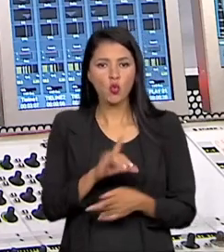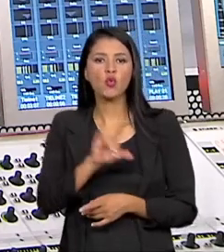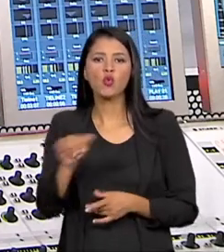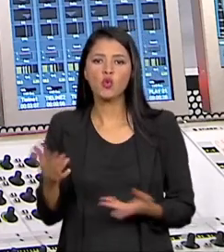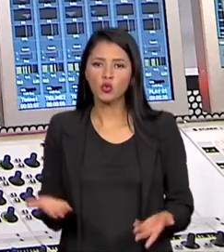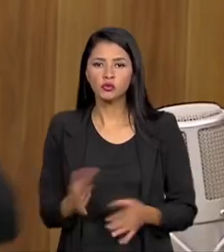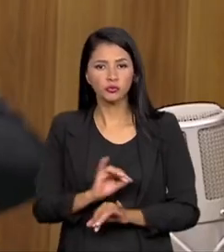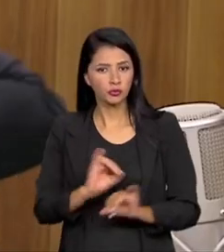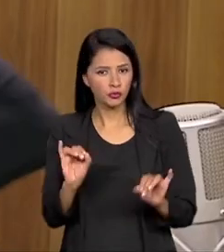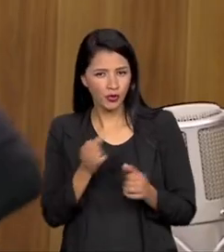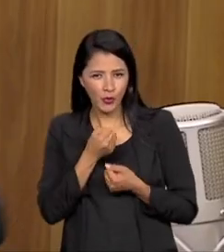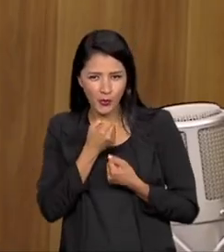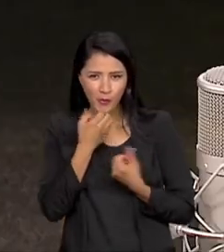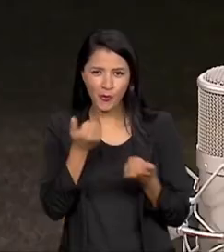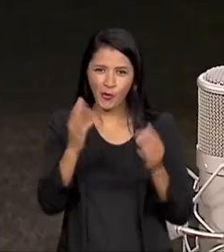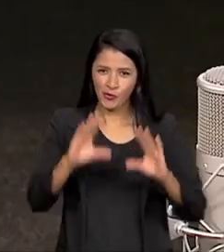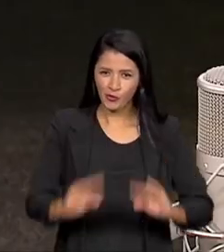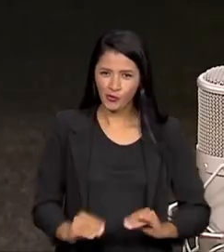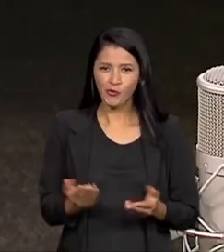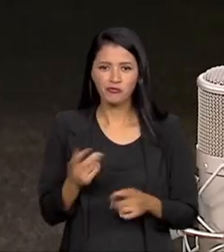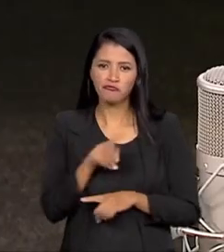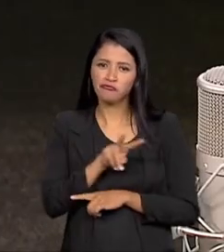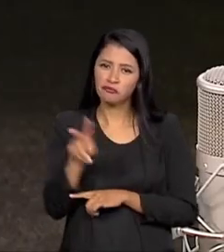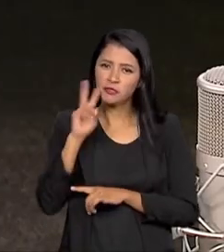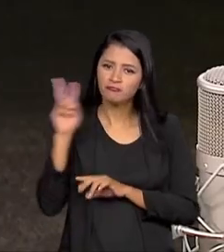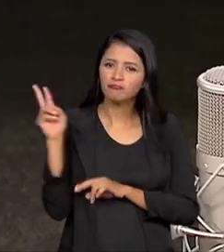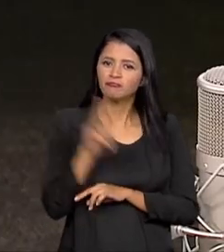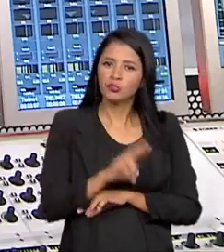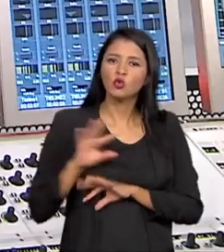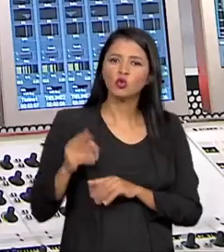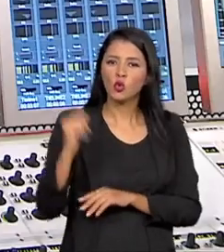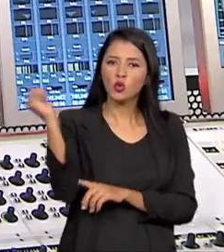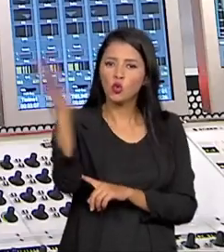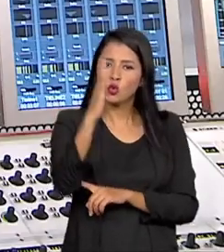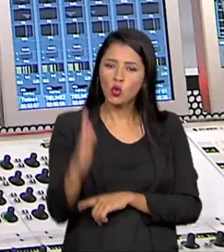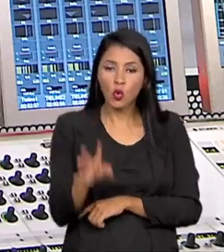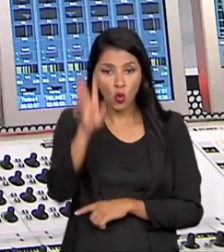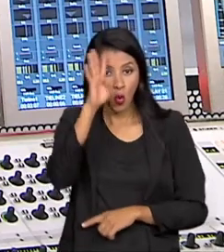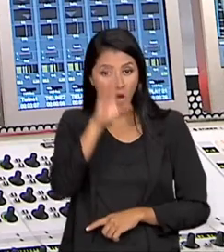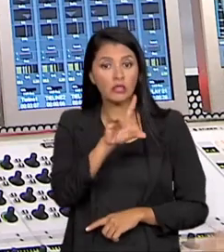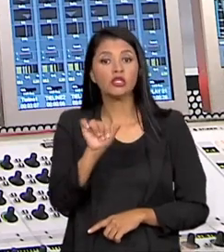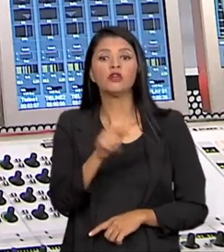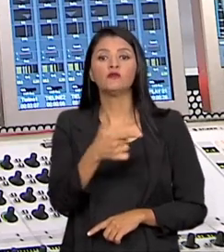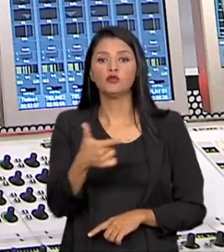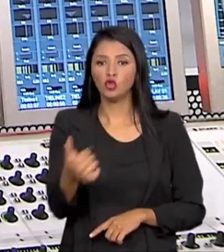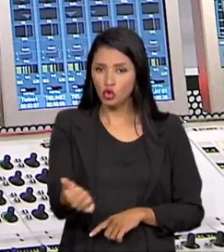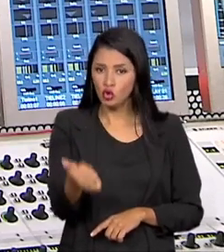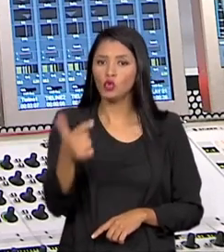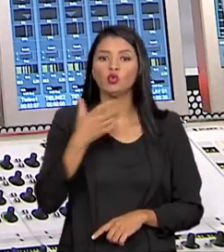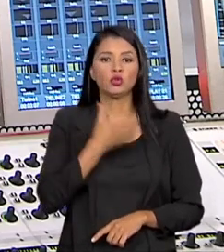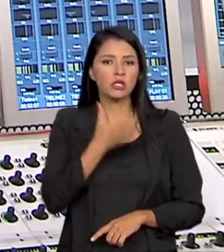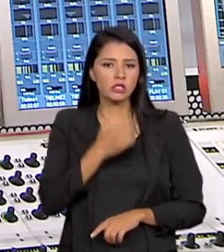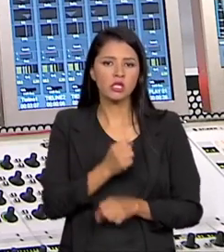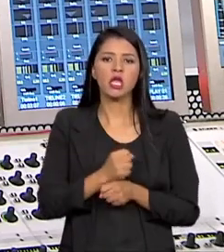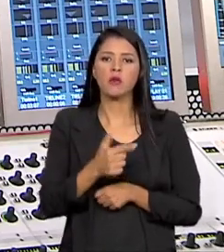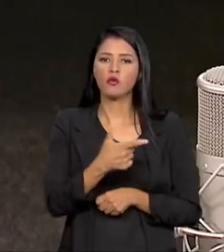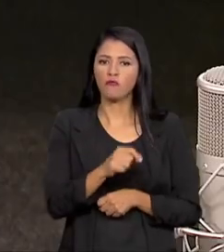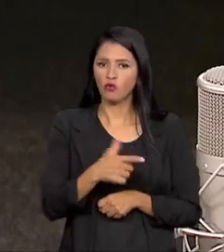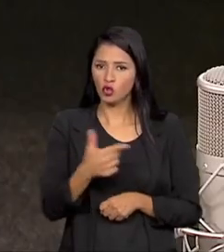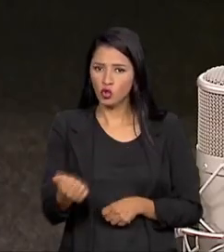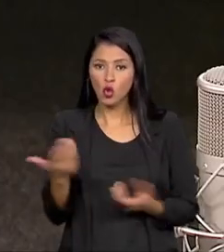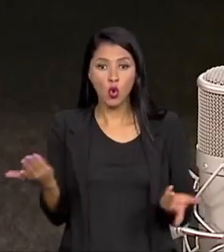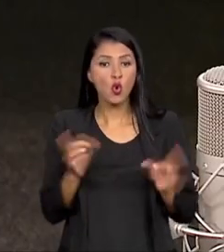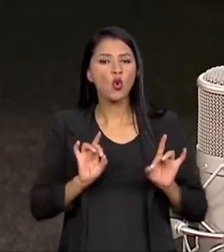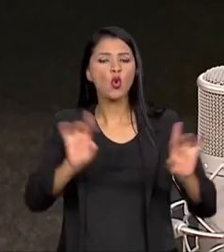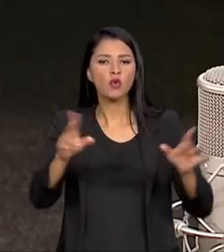Olá boa noite boa noite para você que nos acompanha em todo o país quarta-feira 21 de dezembro de 2022 vamos ao destaque do